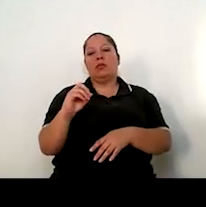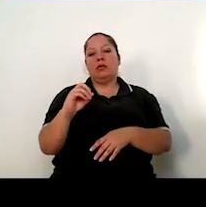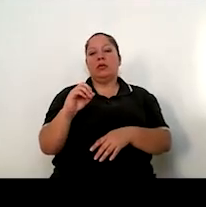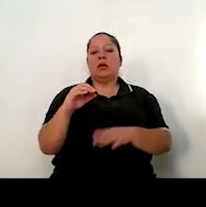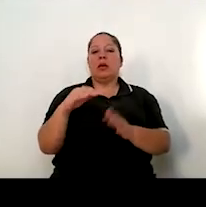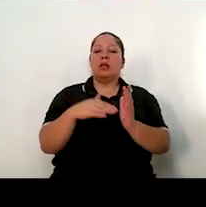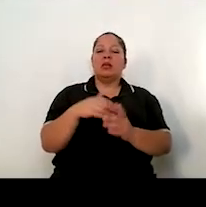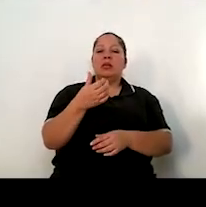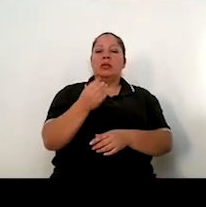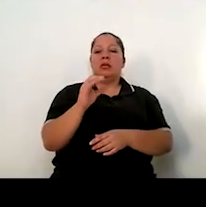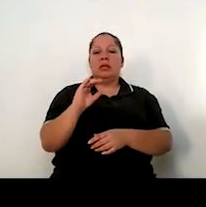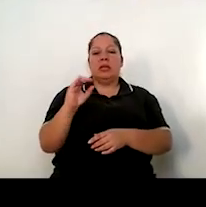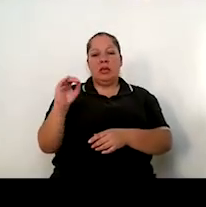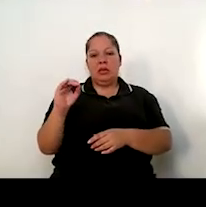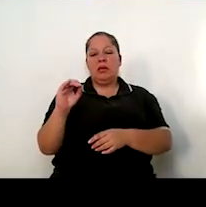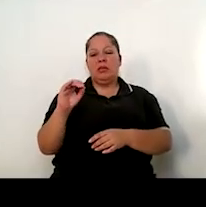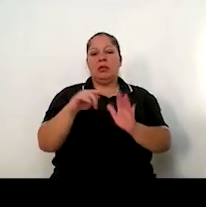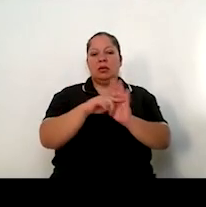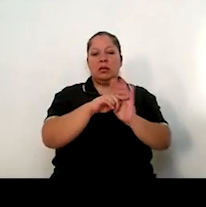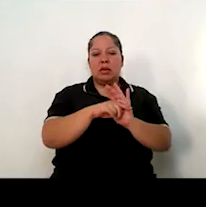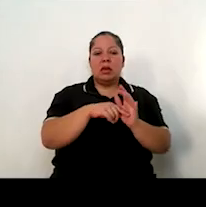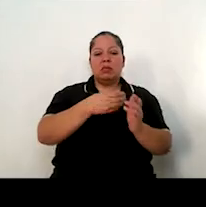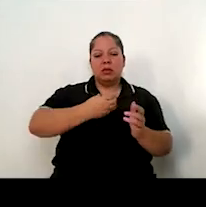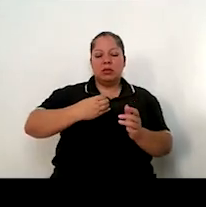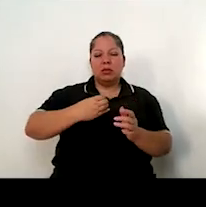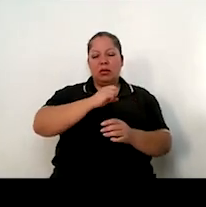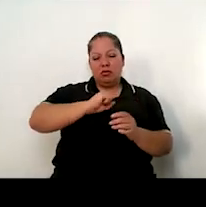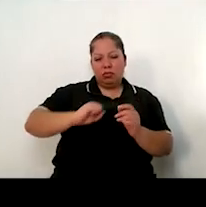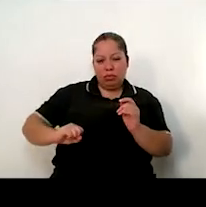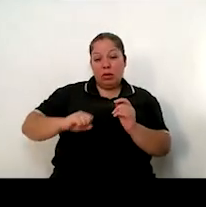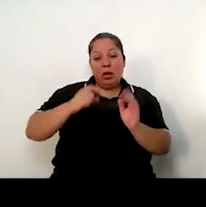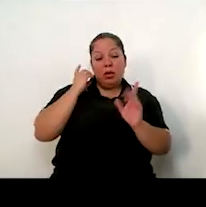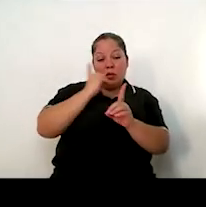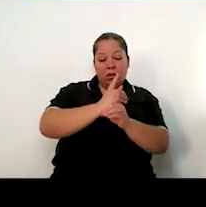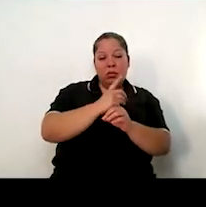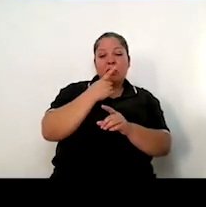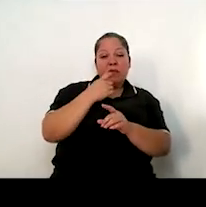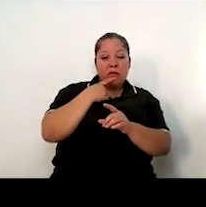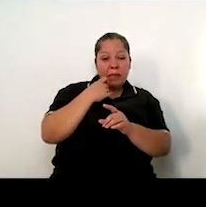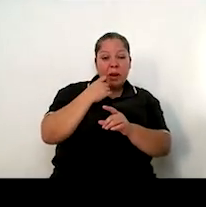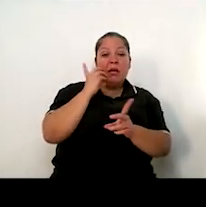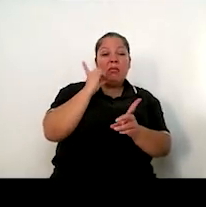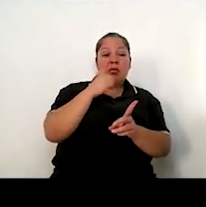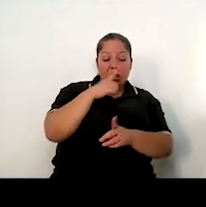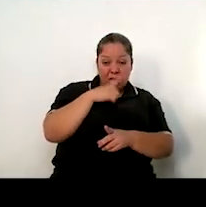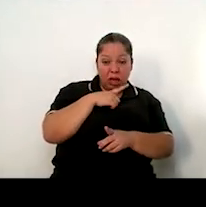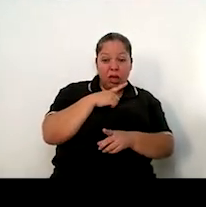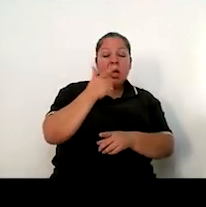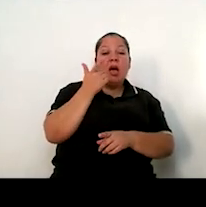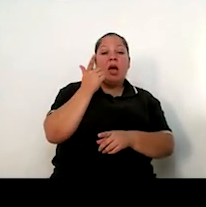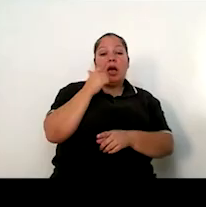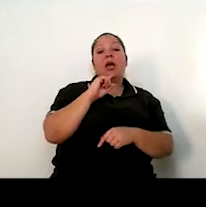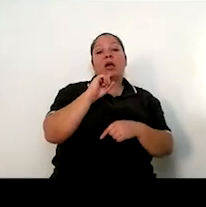ser transformados em colonoscopias, tá? Então, essa cidade Esse ano foi Ceaba, que é uma cidade